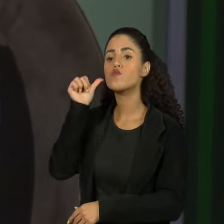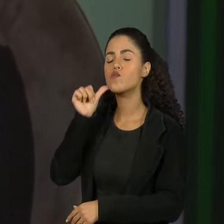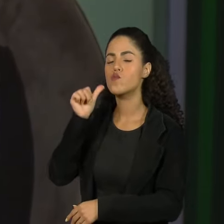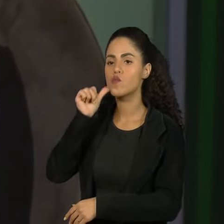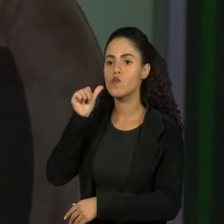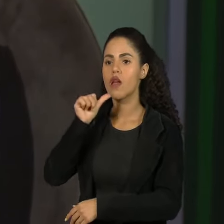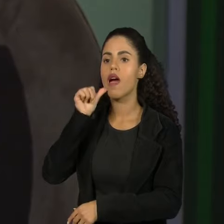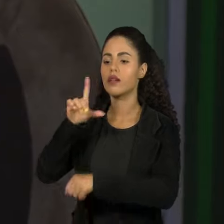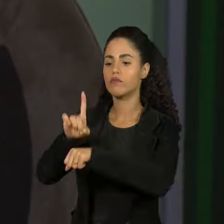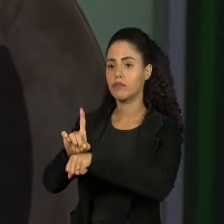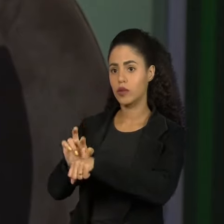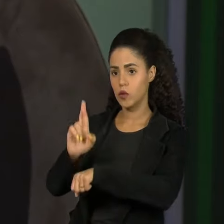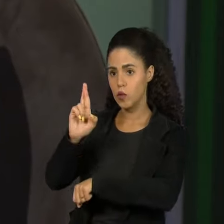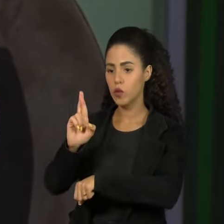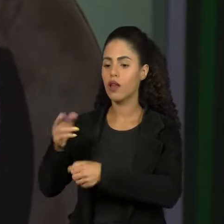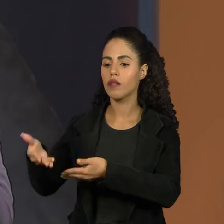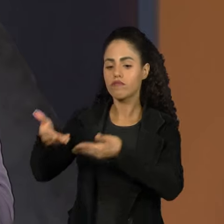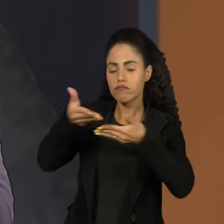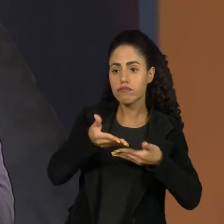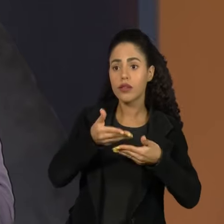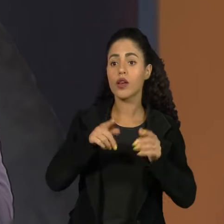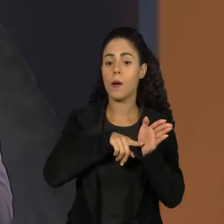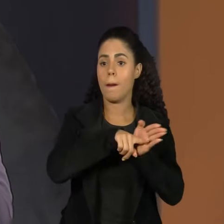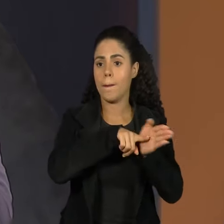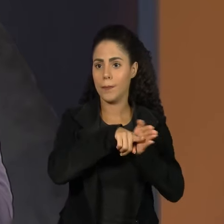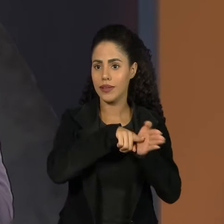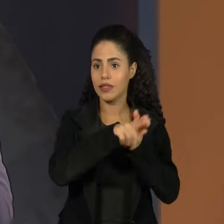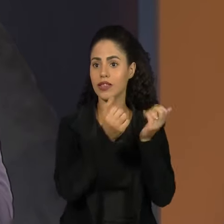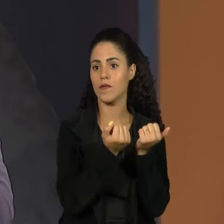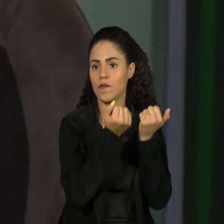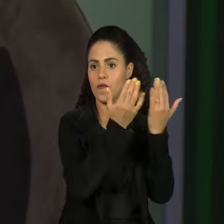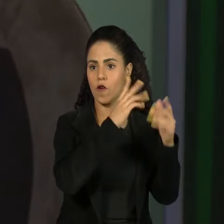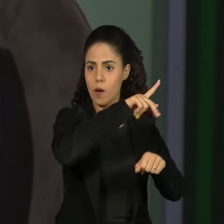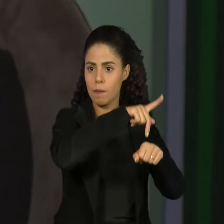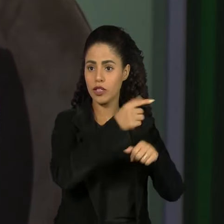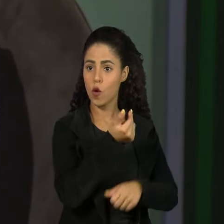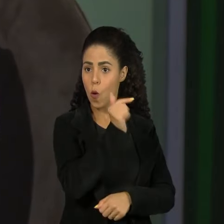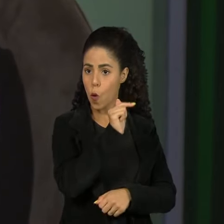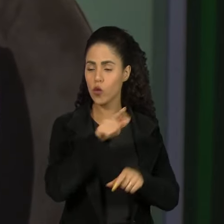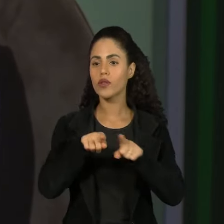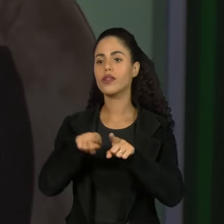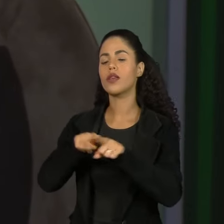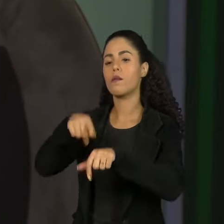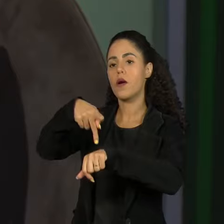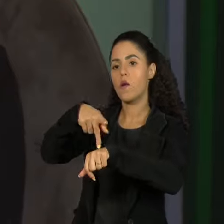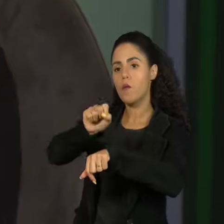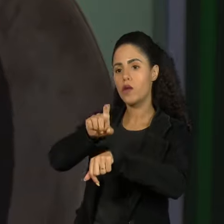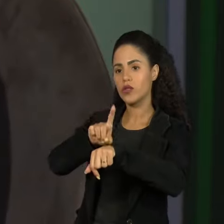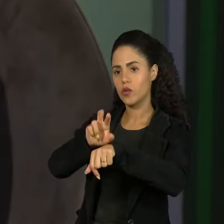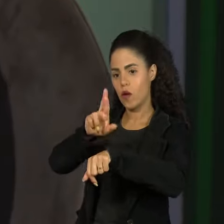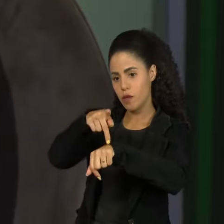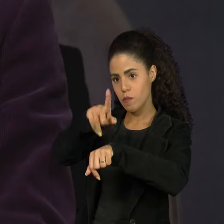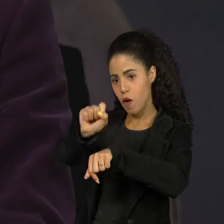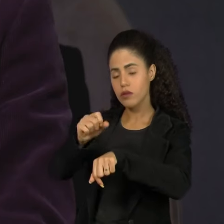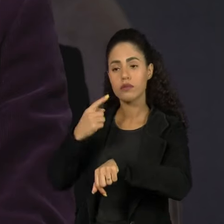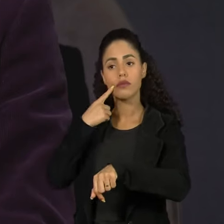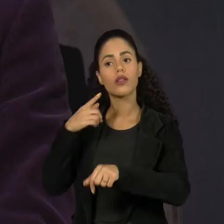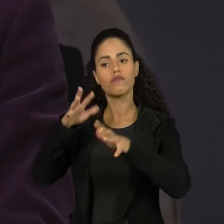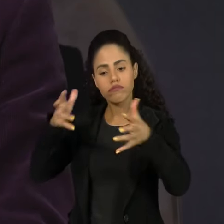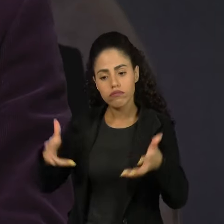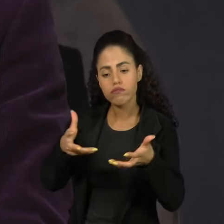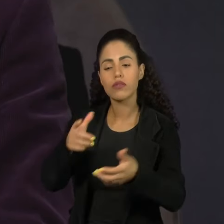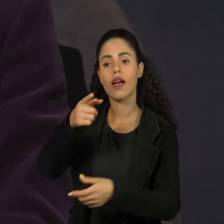fazer o doutorado sanduíche, que é uma parte da pesquisa fora do país, e o pós-doutorado. Então, são esses incentivos que a